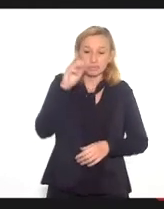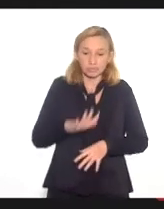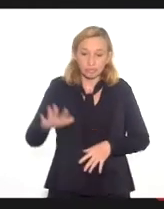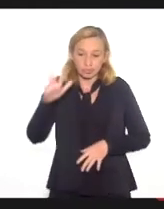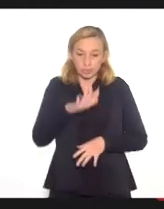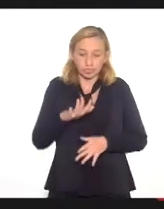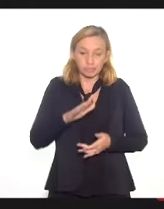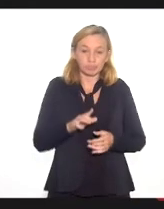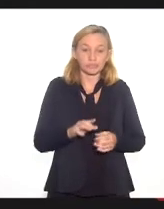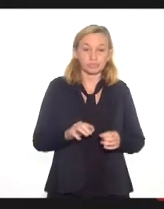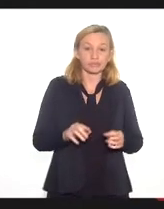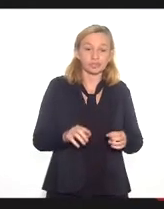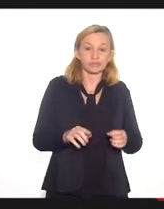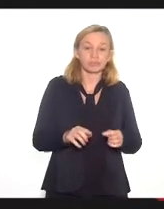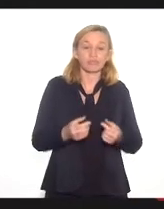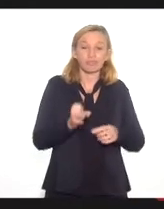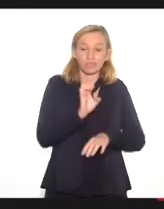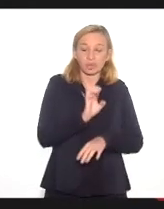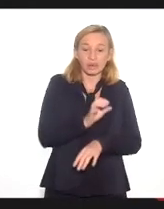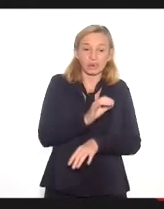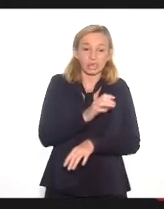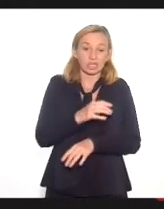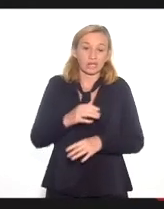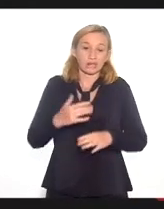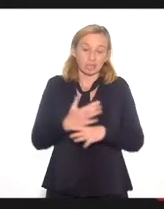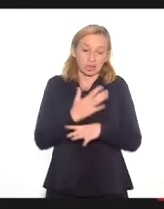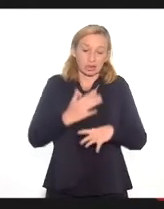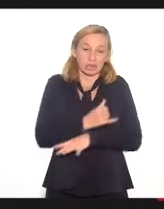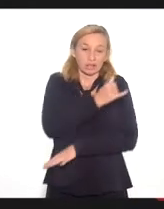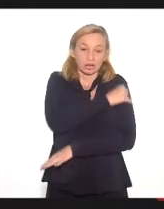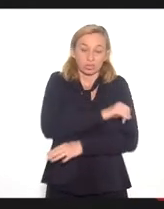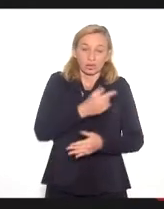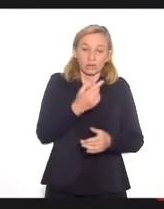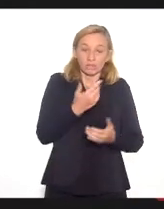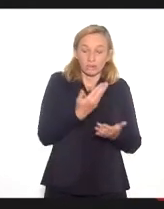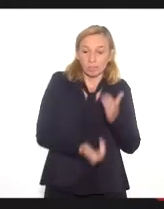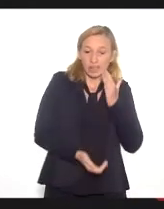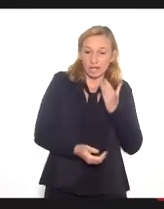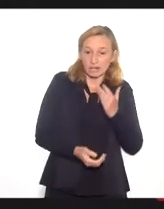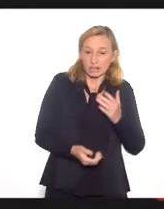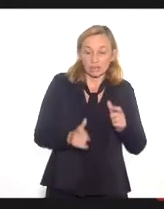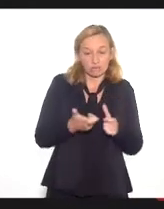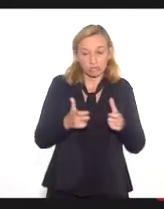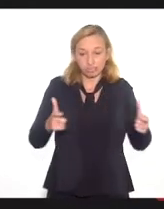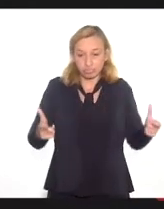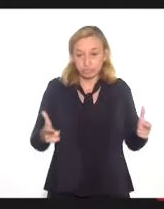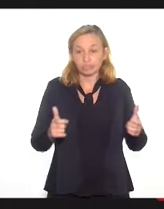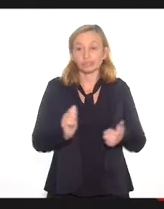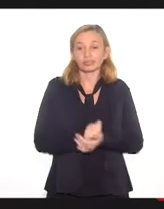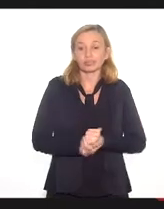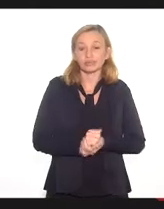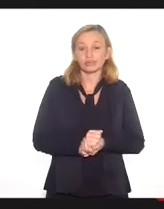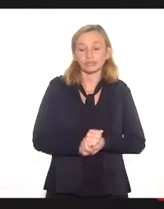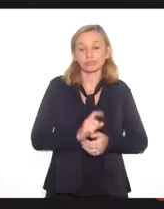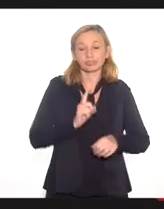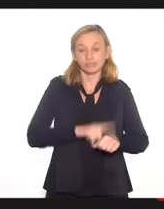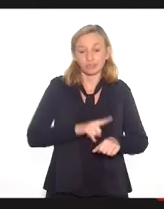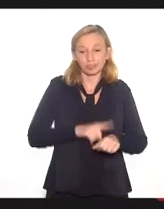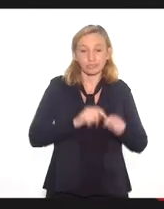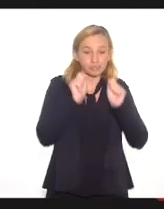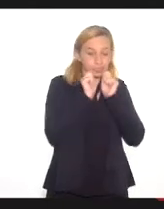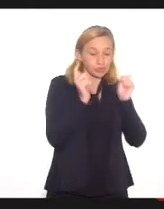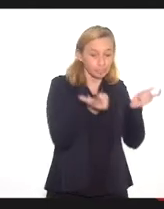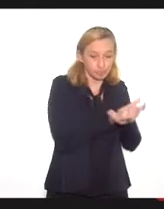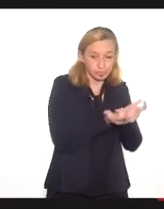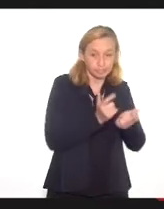se rebate no estado e na cidade do Rio de Janeiro com uma virulência absurda e aí eu acho que foi em boa hora que a Lerge